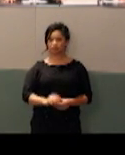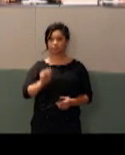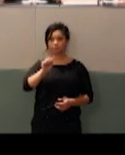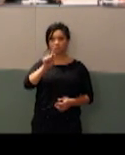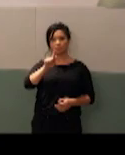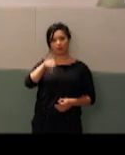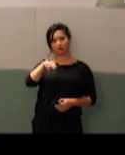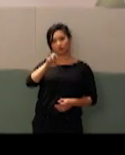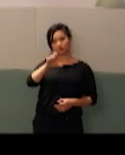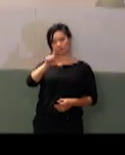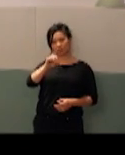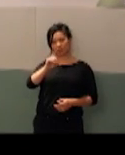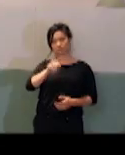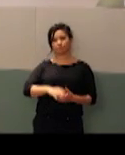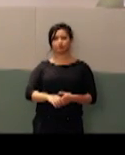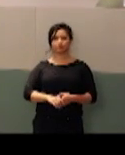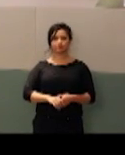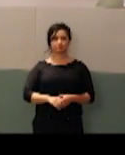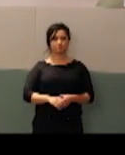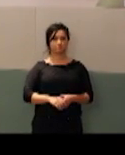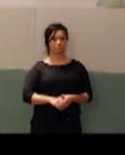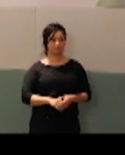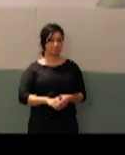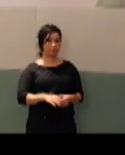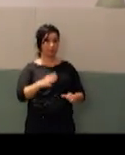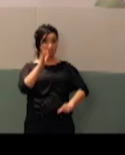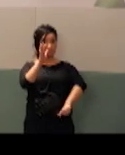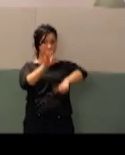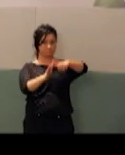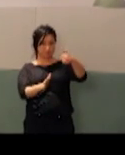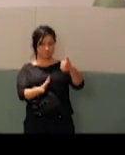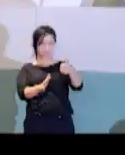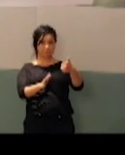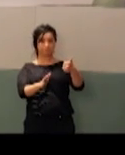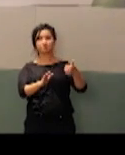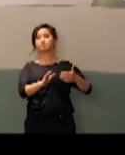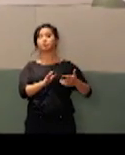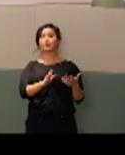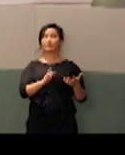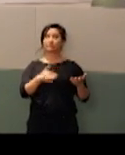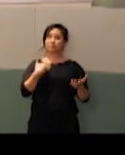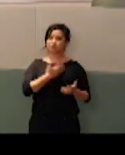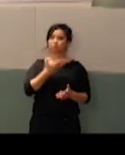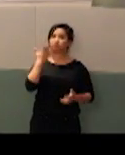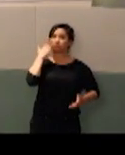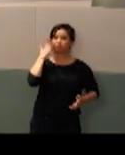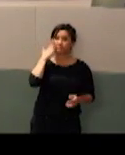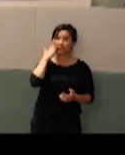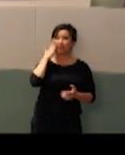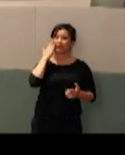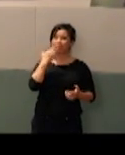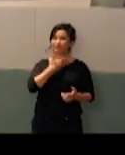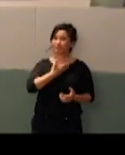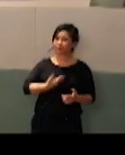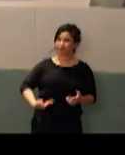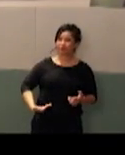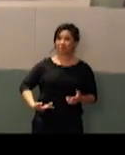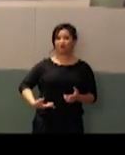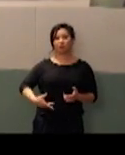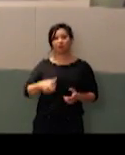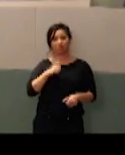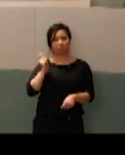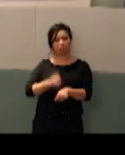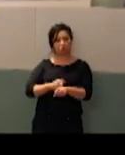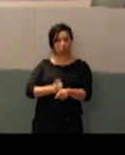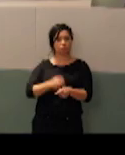Em primeiro lugar, essa burocracia do Estado, isso não vem de agora. Isso vem de governos